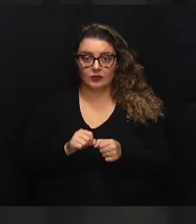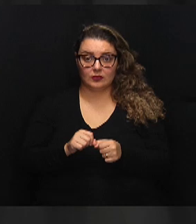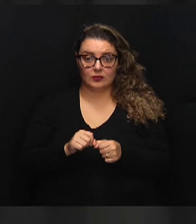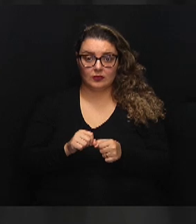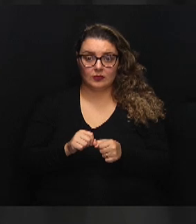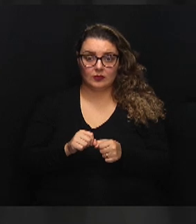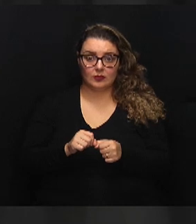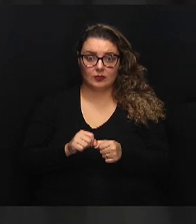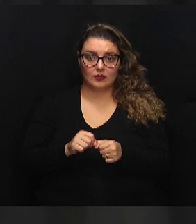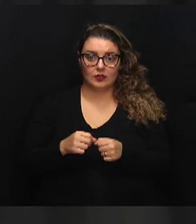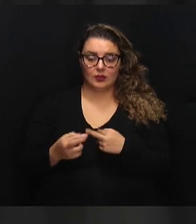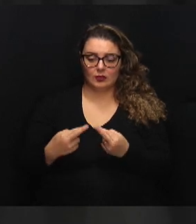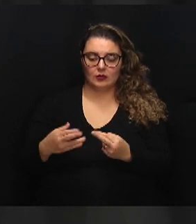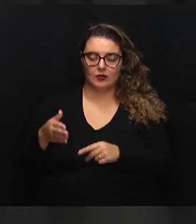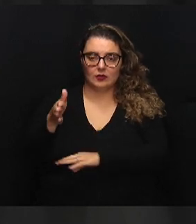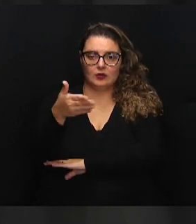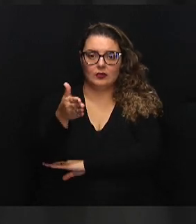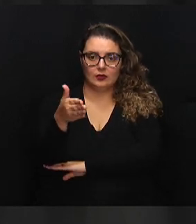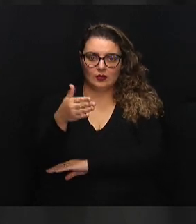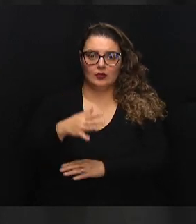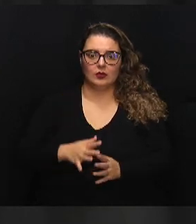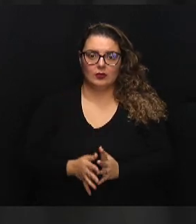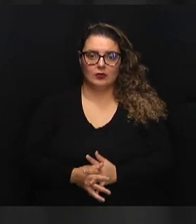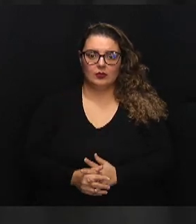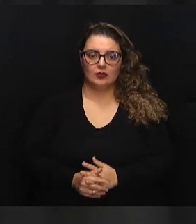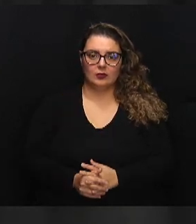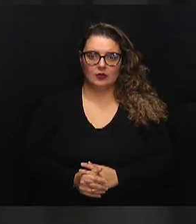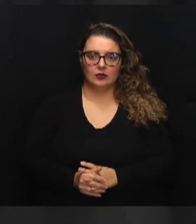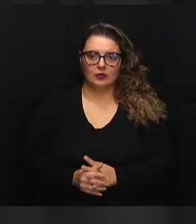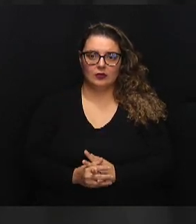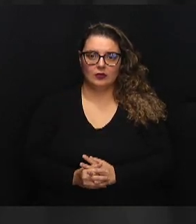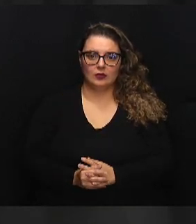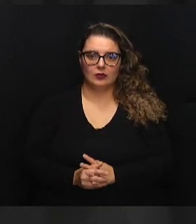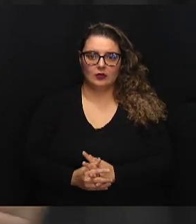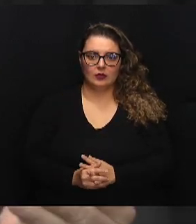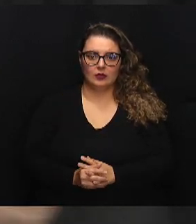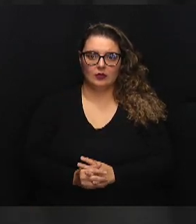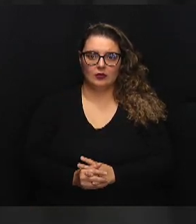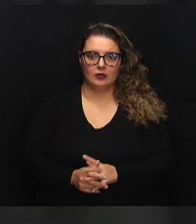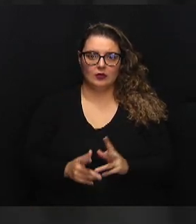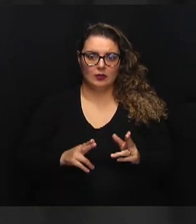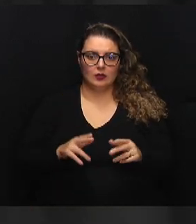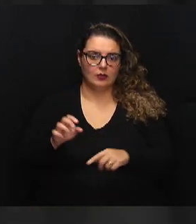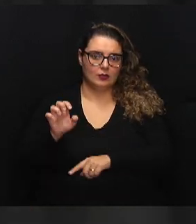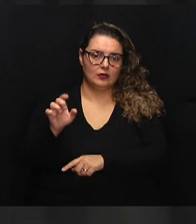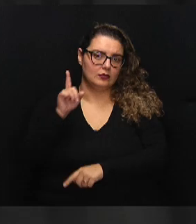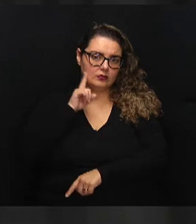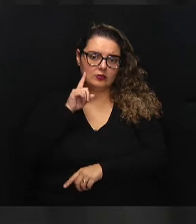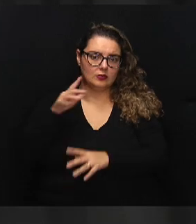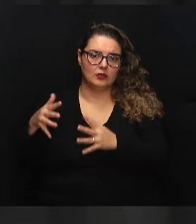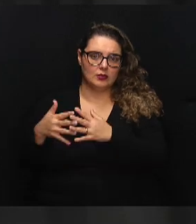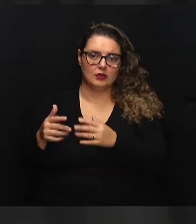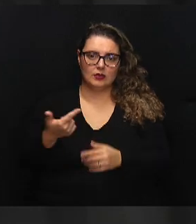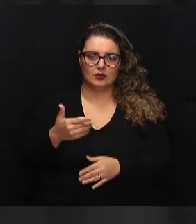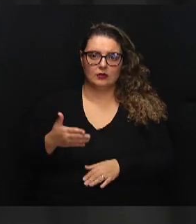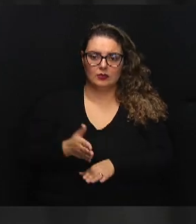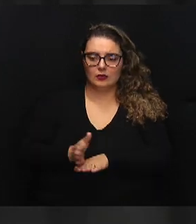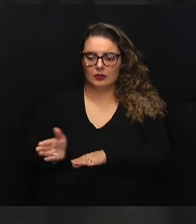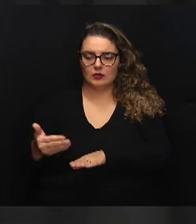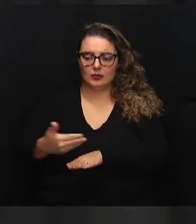construída a Bandeirante, ela foi construída uma freeway, que nem é nos Estados Unidos, e não tem essas entradas como